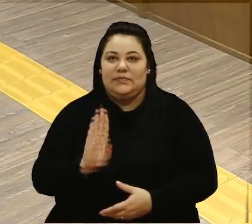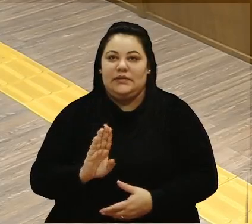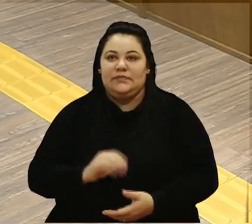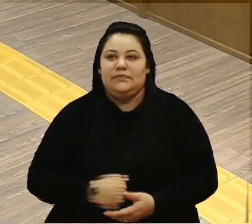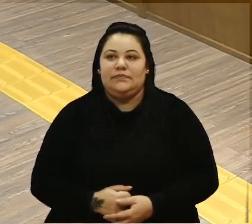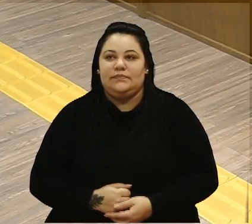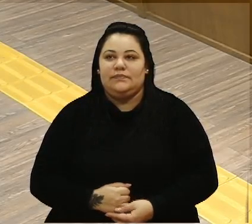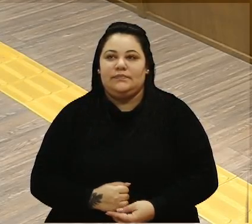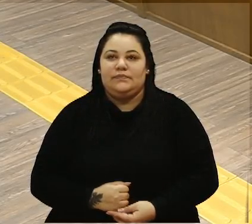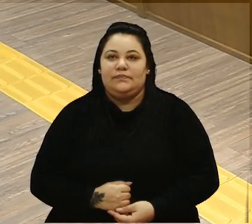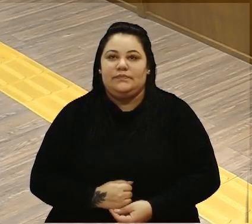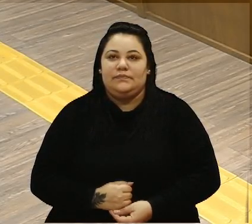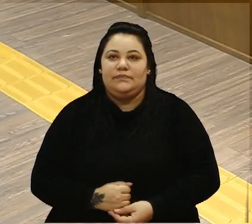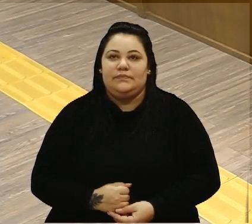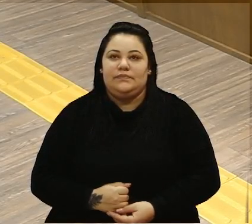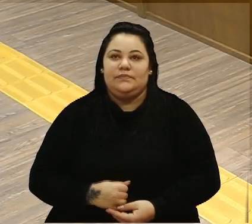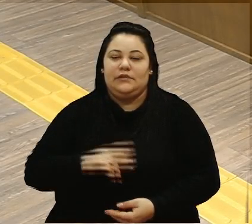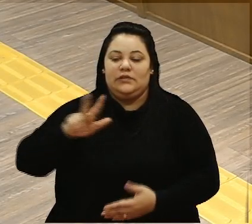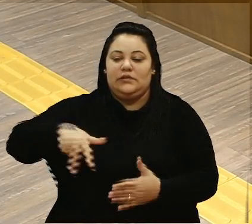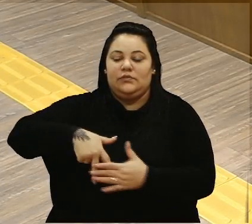Na tribuna, vereador Eloy Fris.